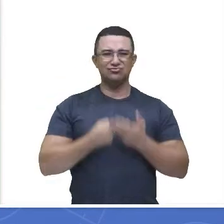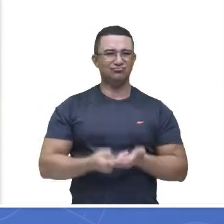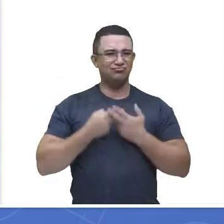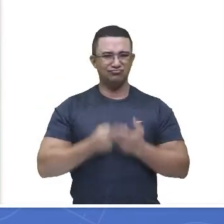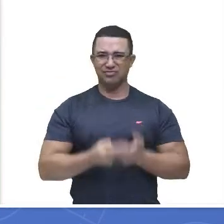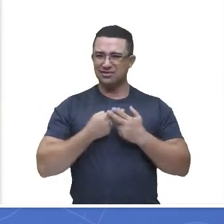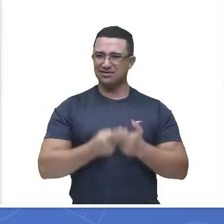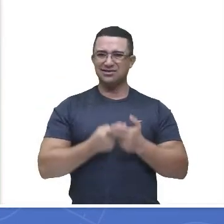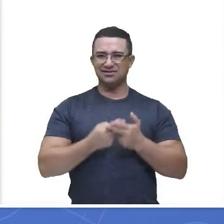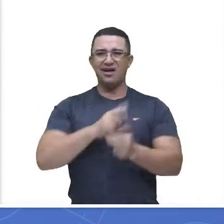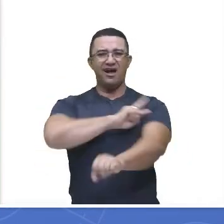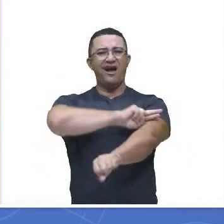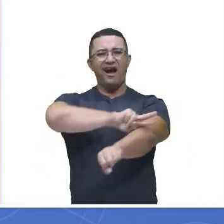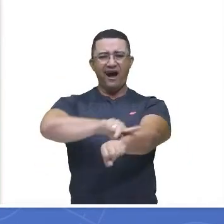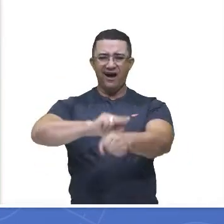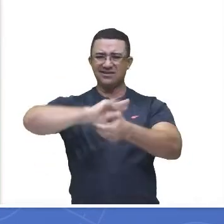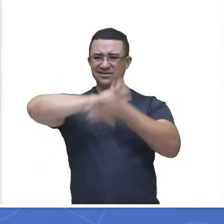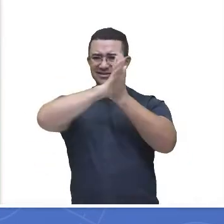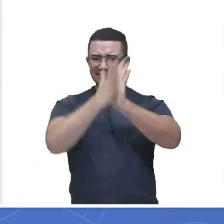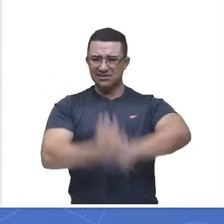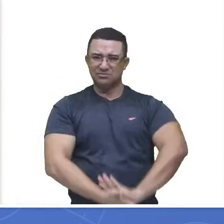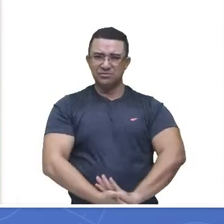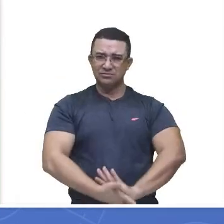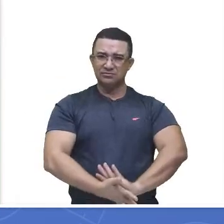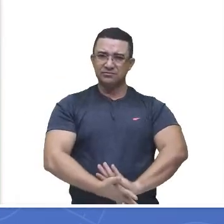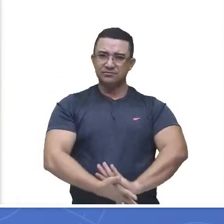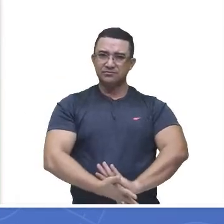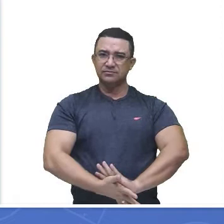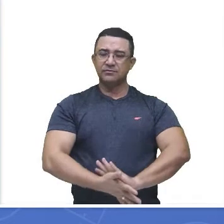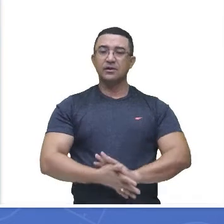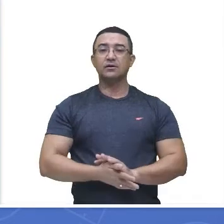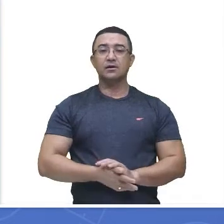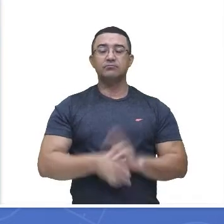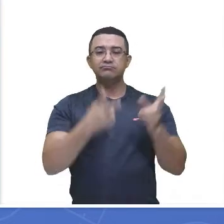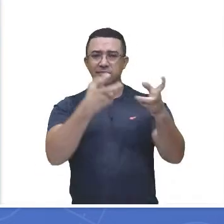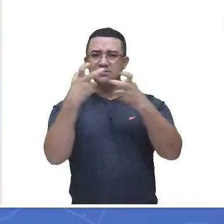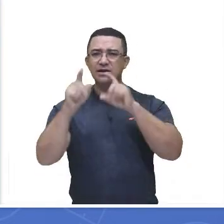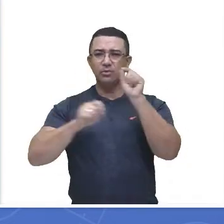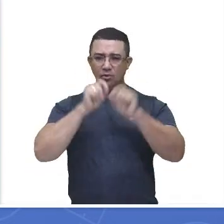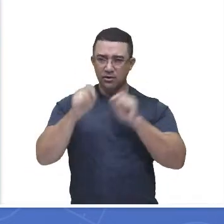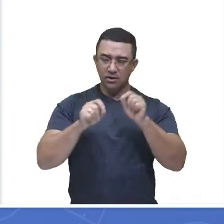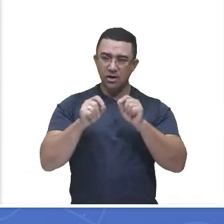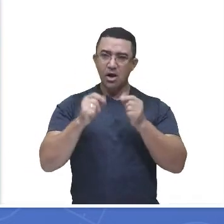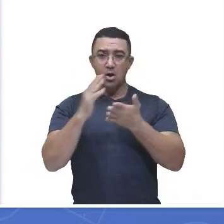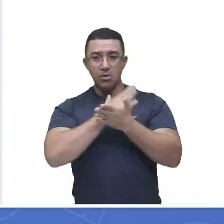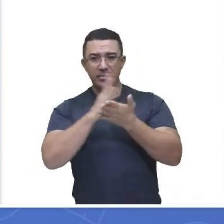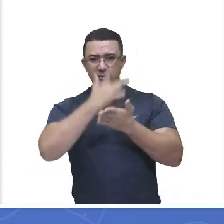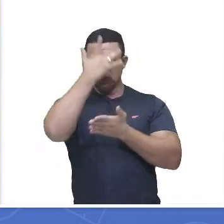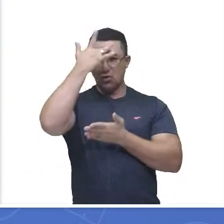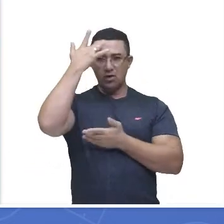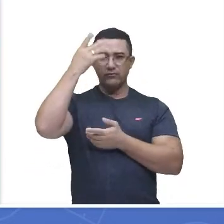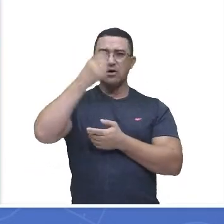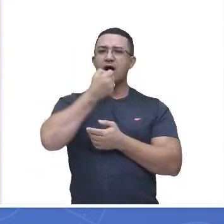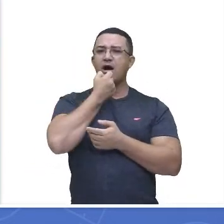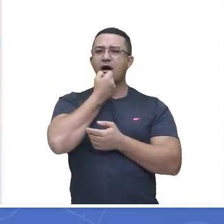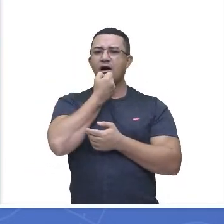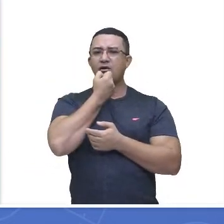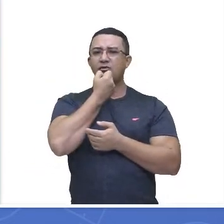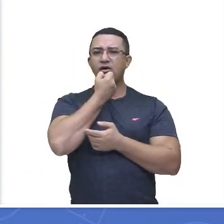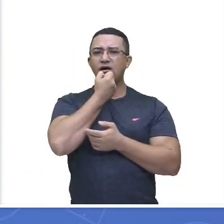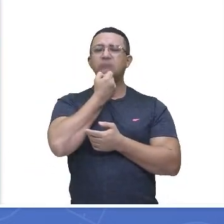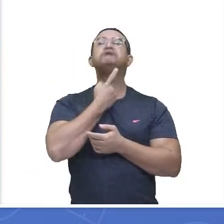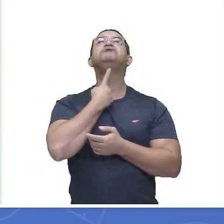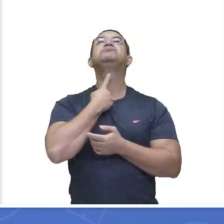diferencias sociales y raciales. Observe que aqui alguém está expressando um desejo. Qual